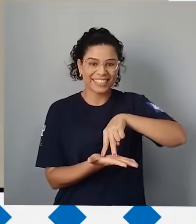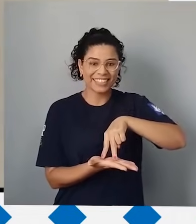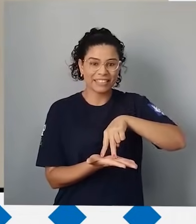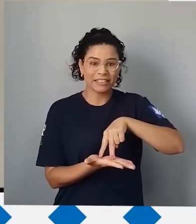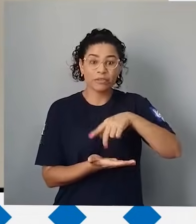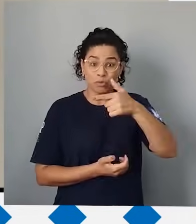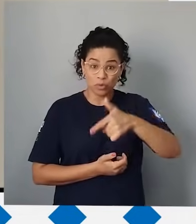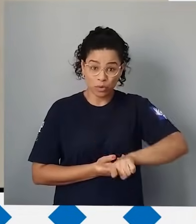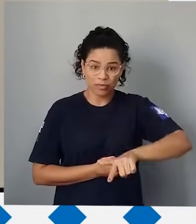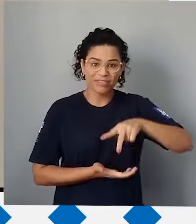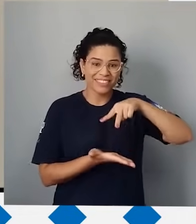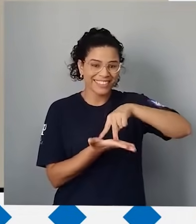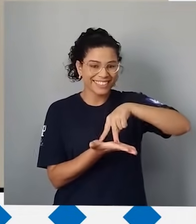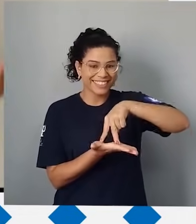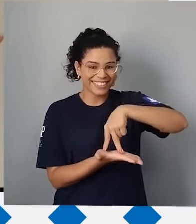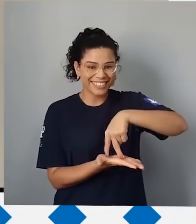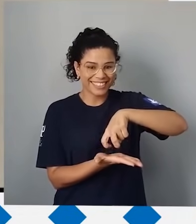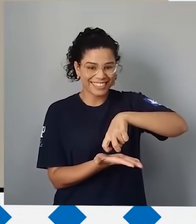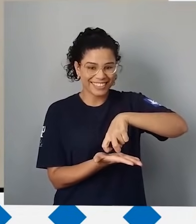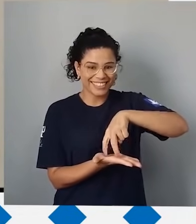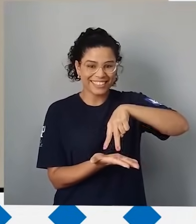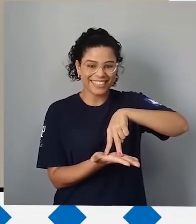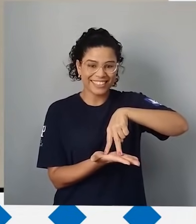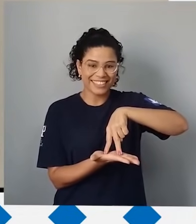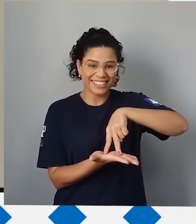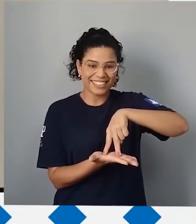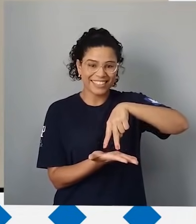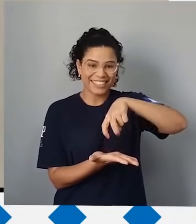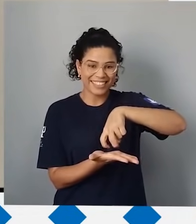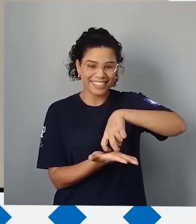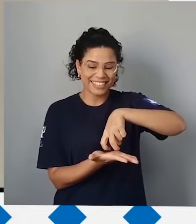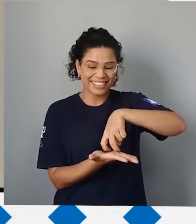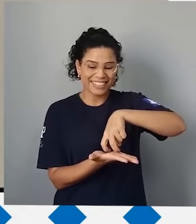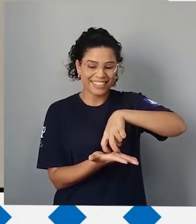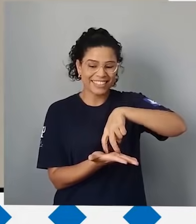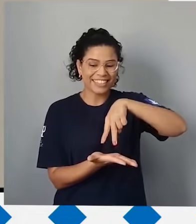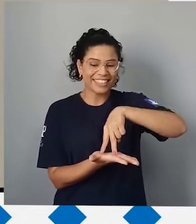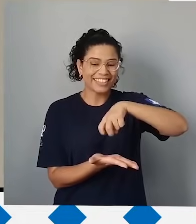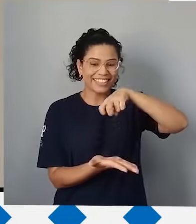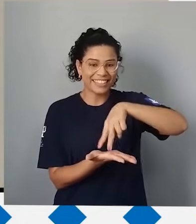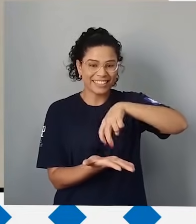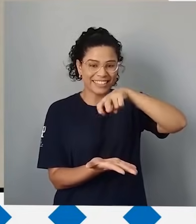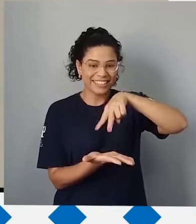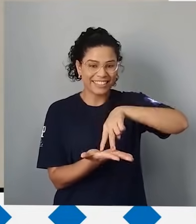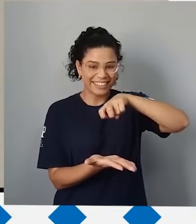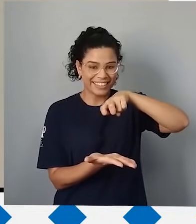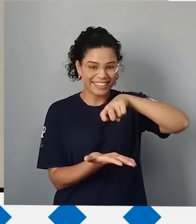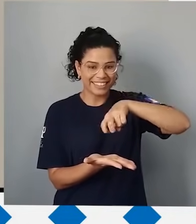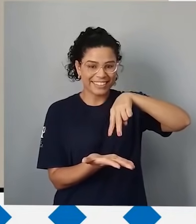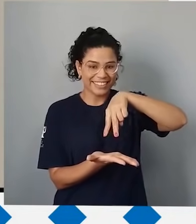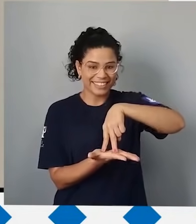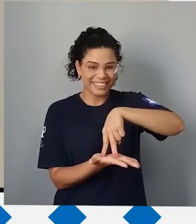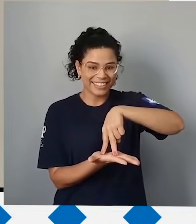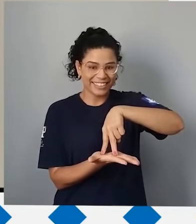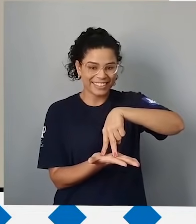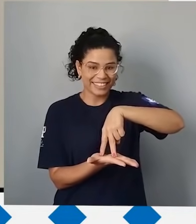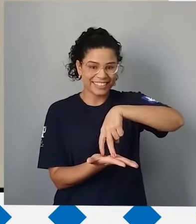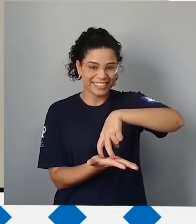simamaka. Mais uma. Simamaka, simamaka. Ruka, ruka,